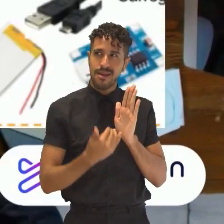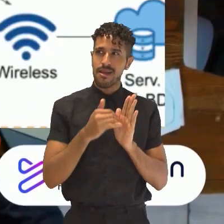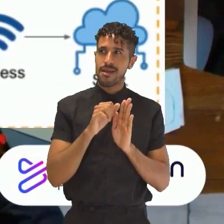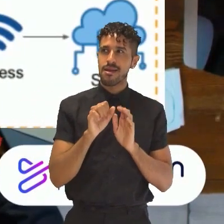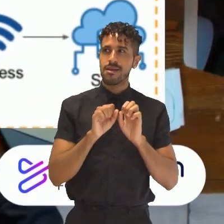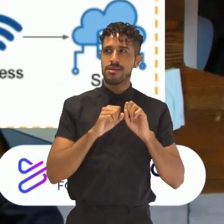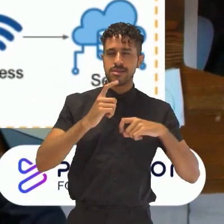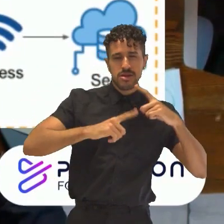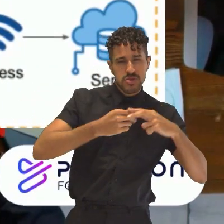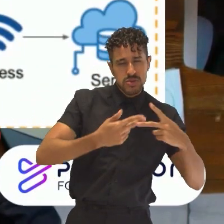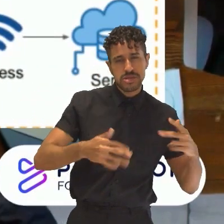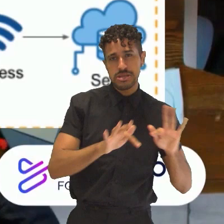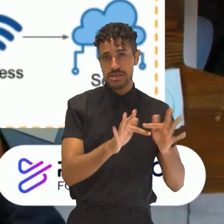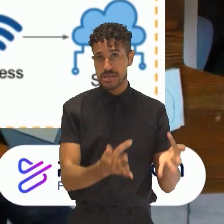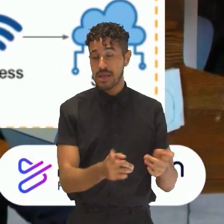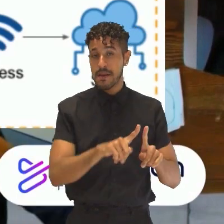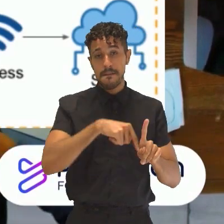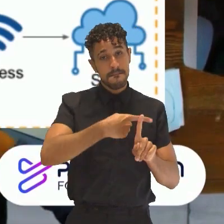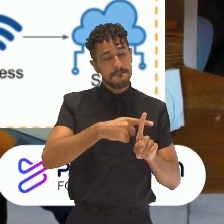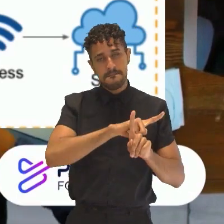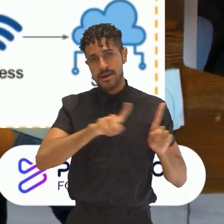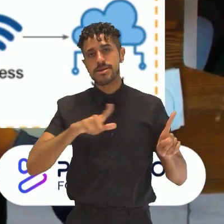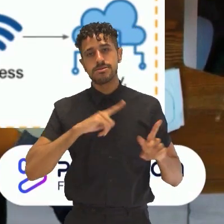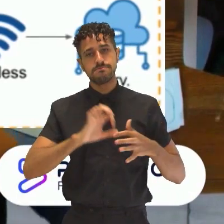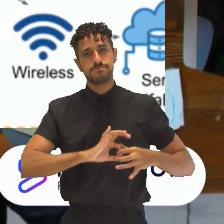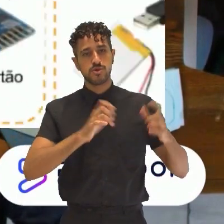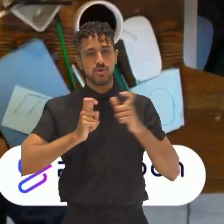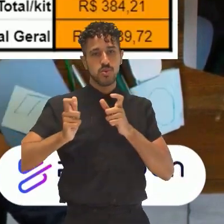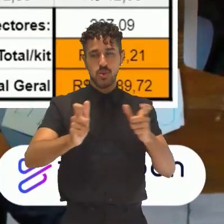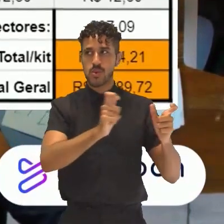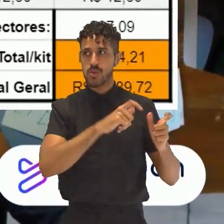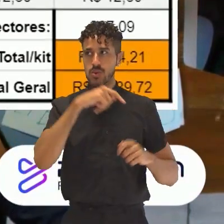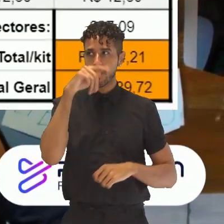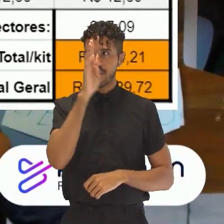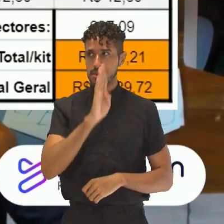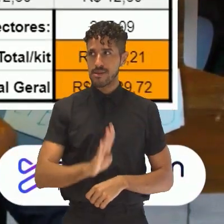de baixo custo, e disponíveis no mercado local.